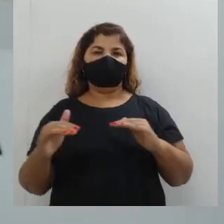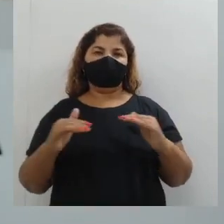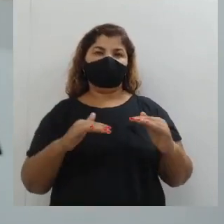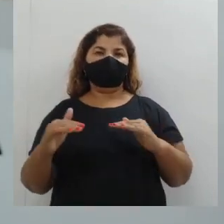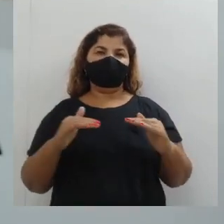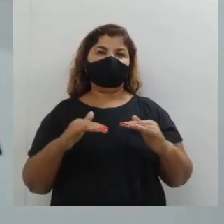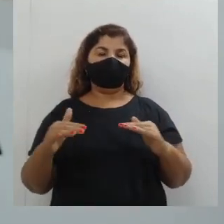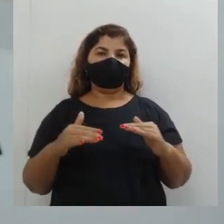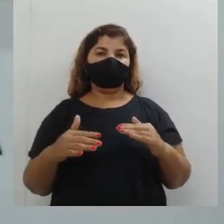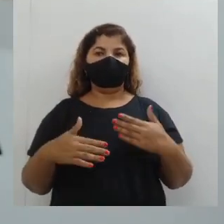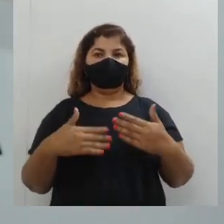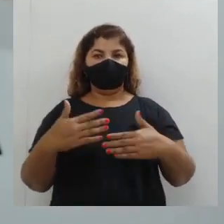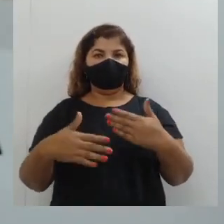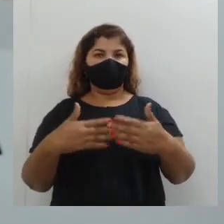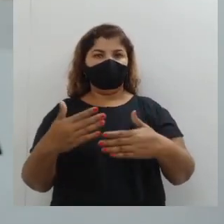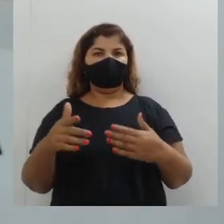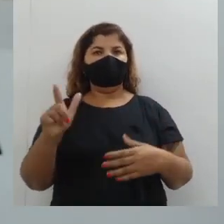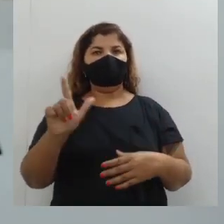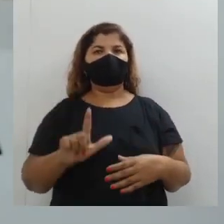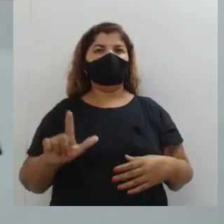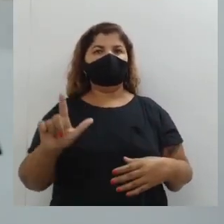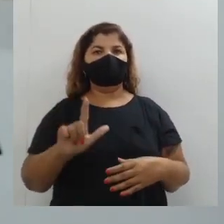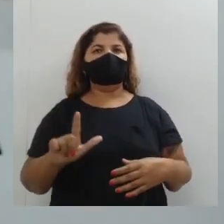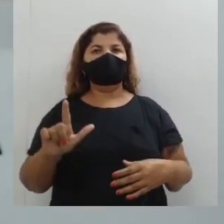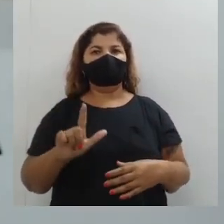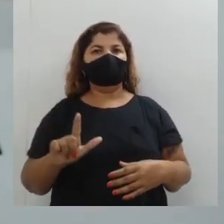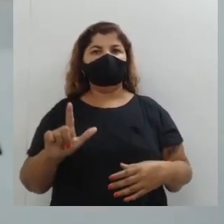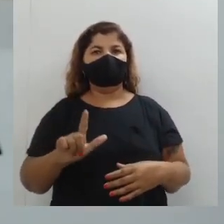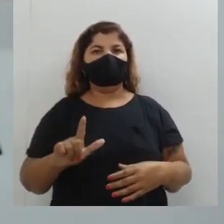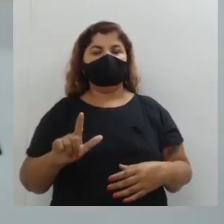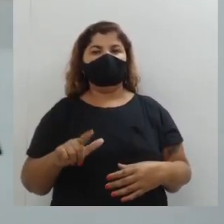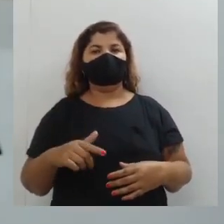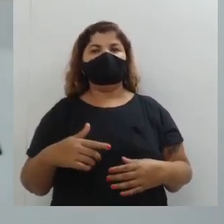ali, uma construção literária que aconteceu